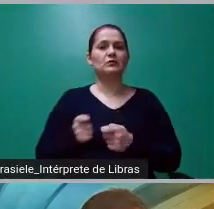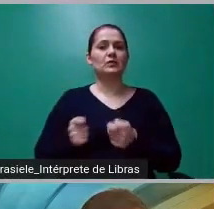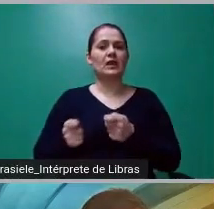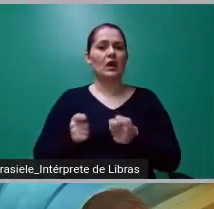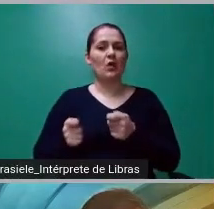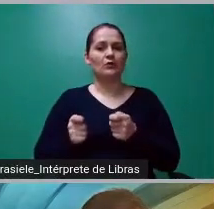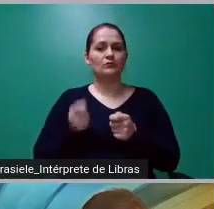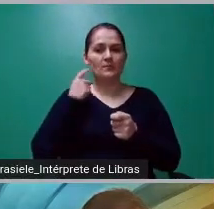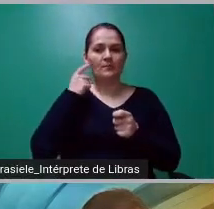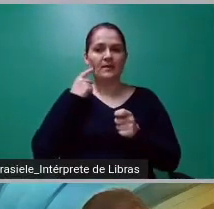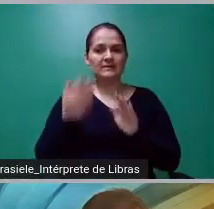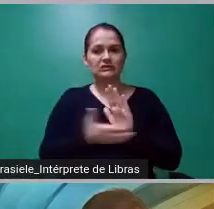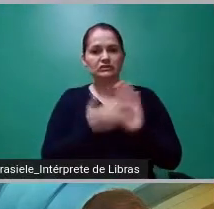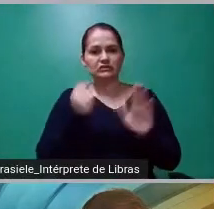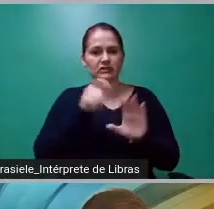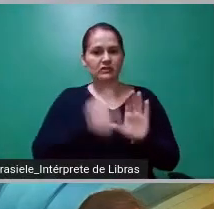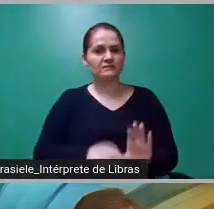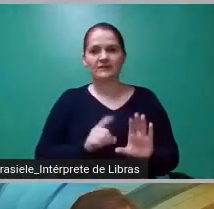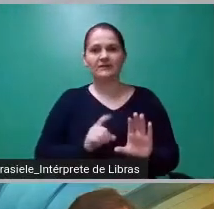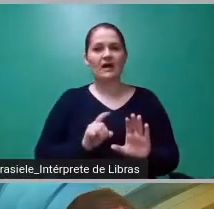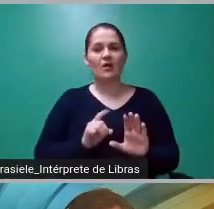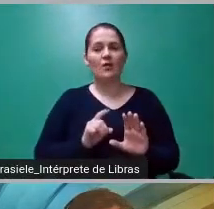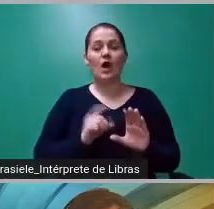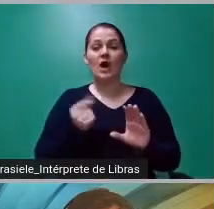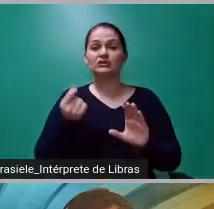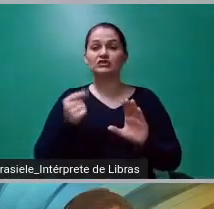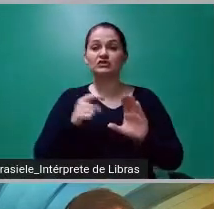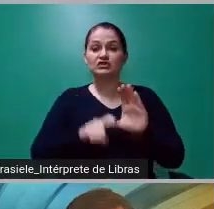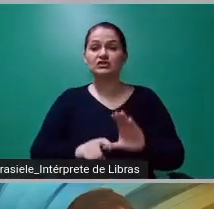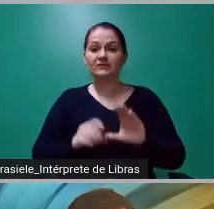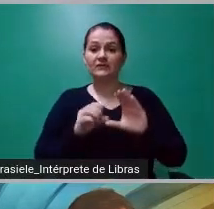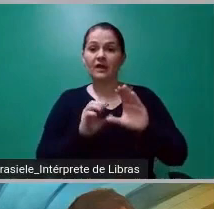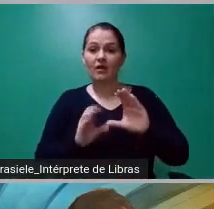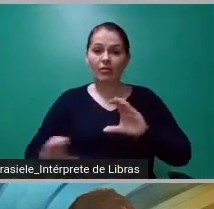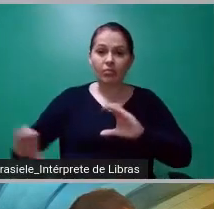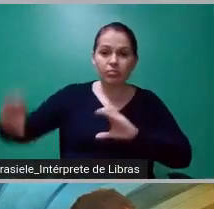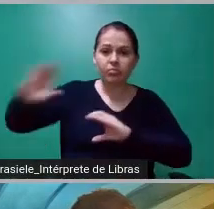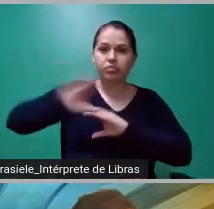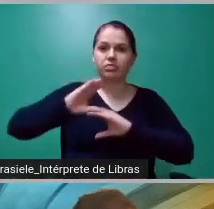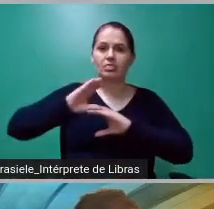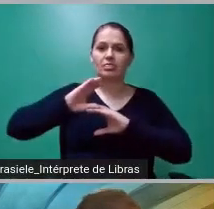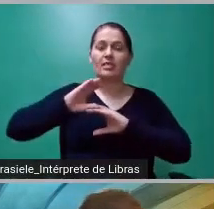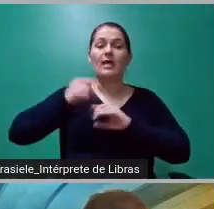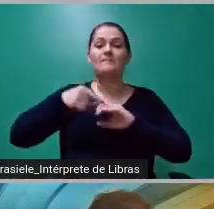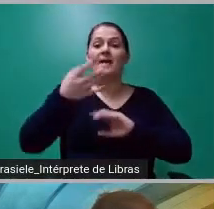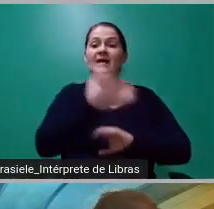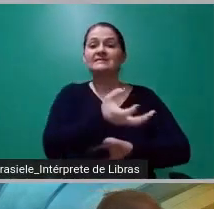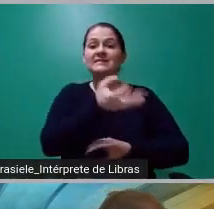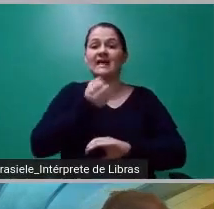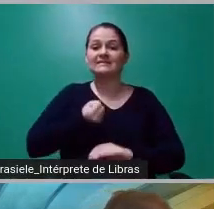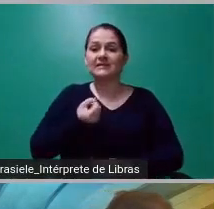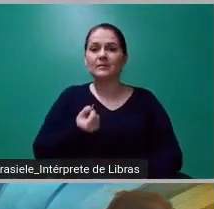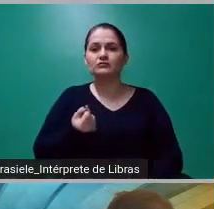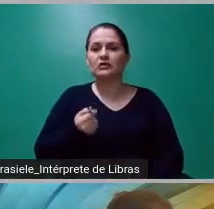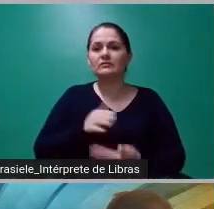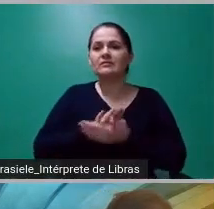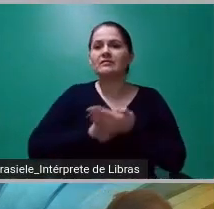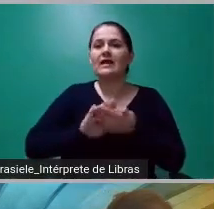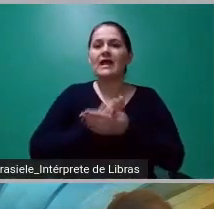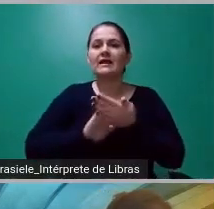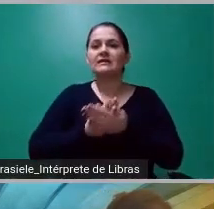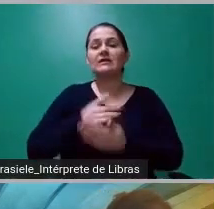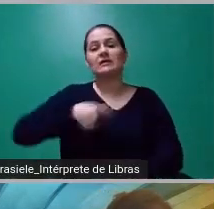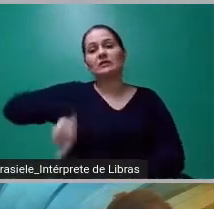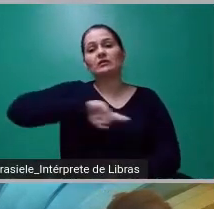maior, sem ter recebido 1 centavo. E ainda tivemos que comprar